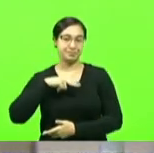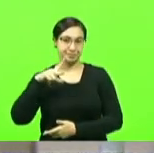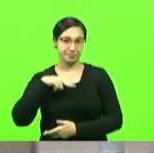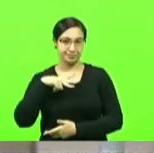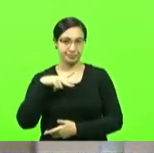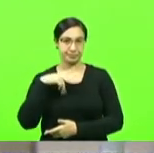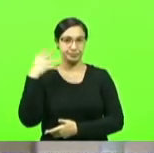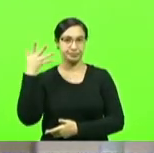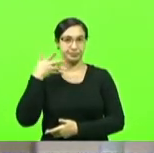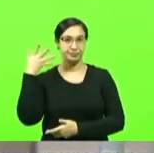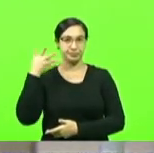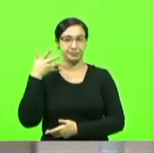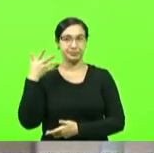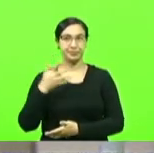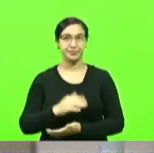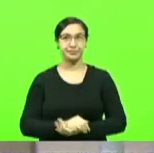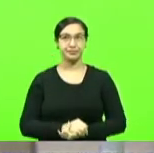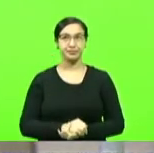pessoais.